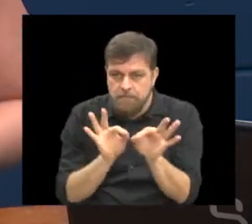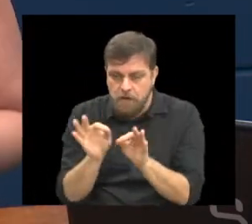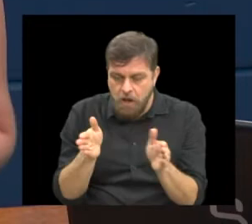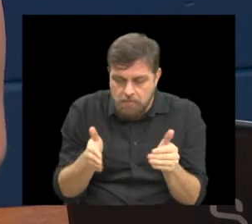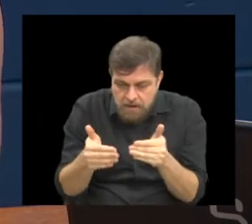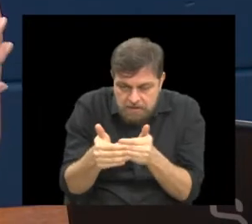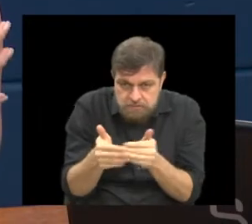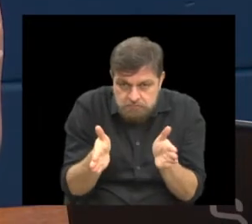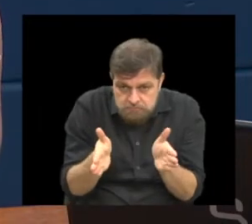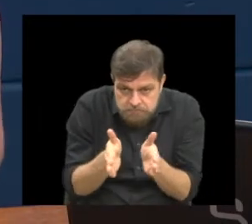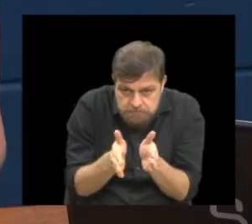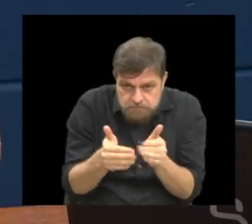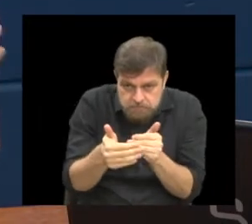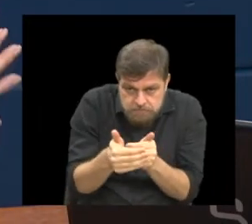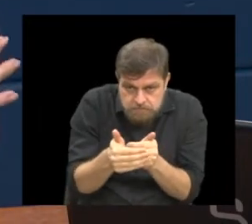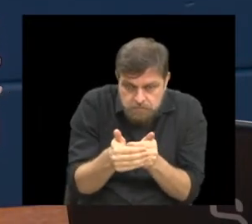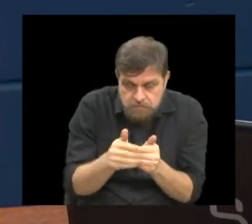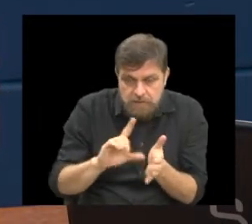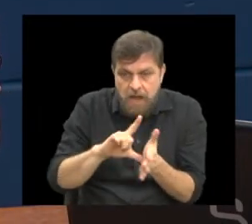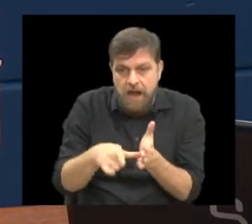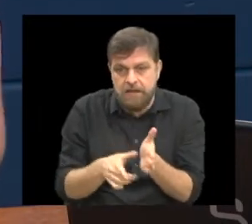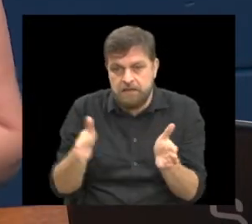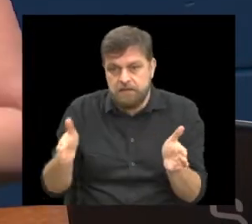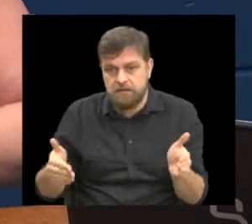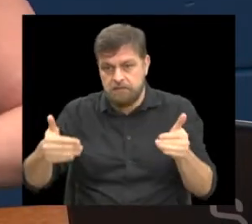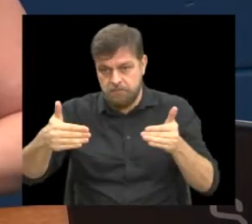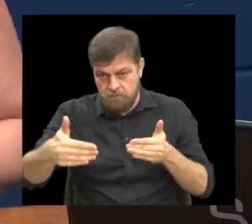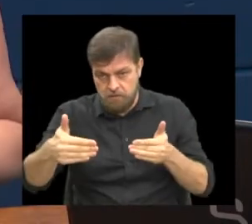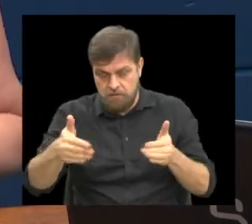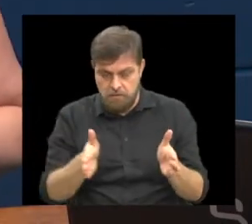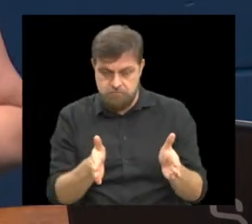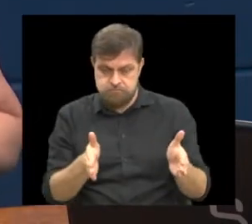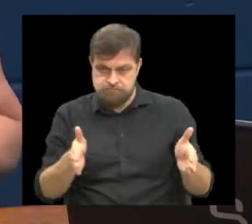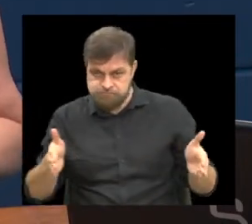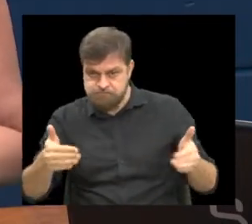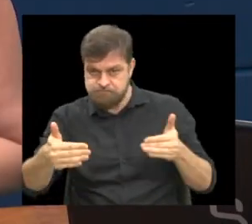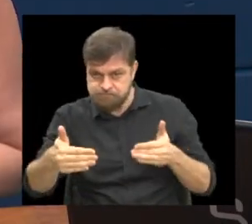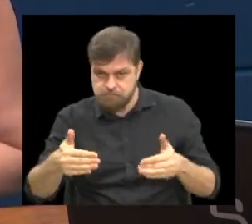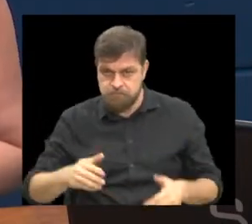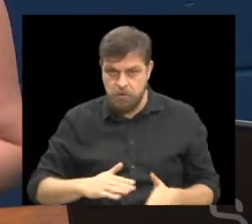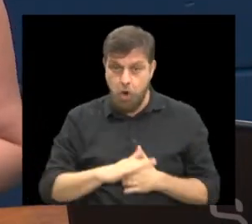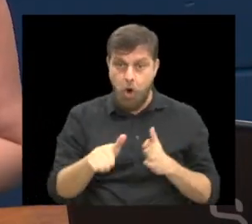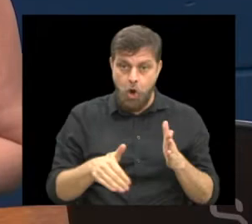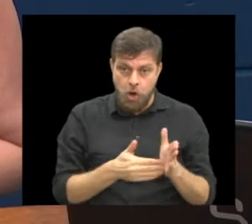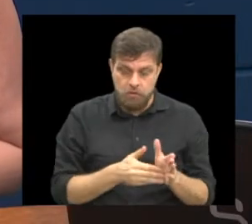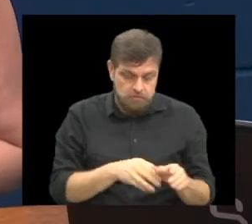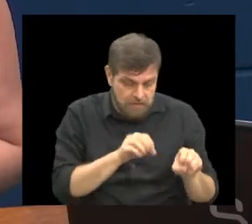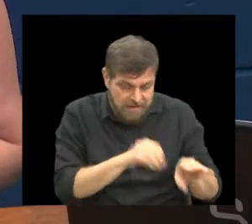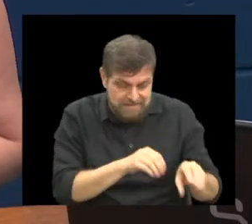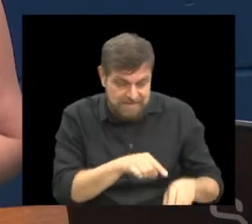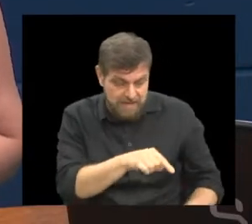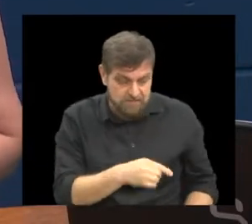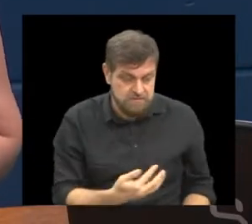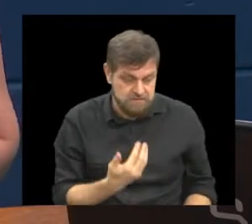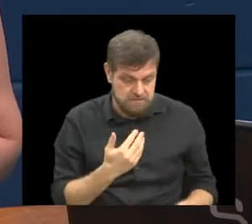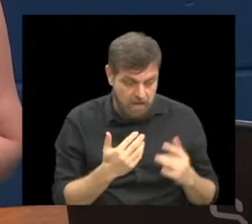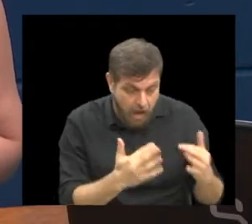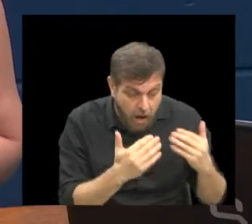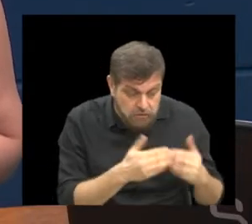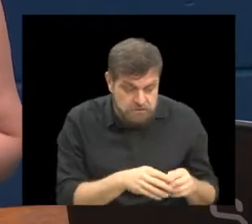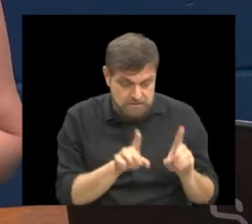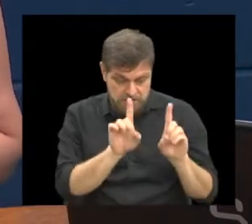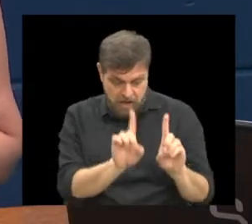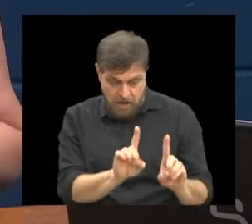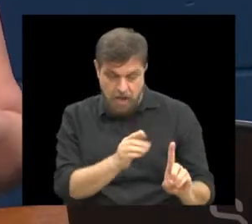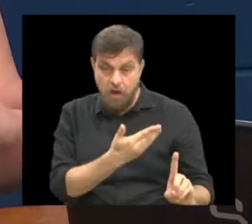com espaço mais aconchegante para contenção, para que tudo seja mais perto, para eu ensinar que aquele autista pode ter outro autista do